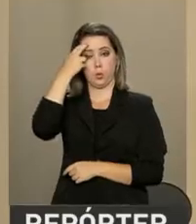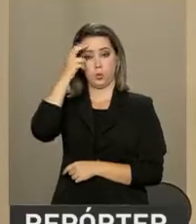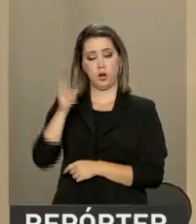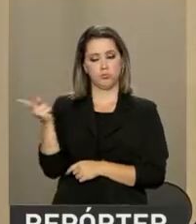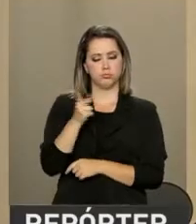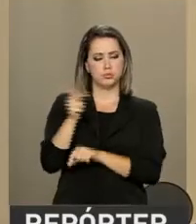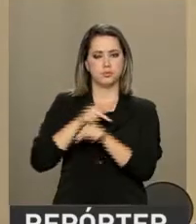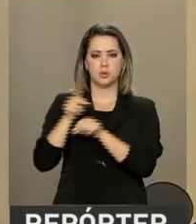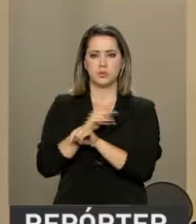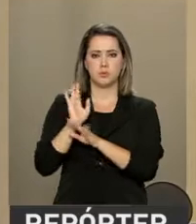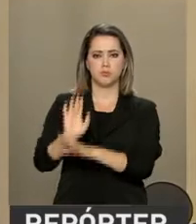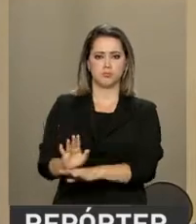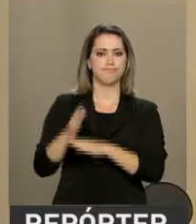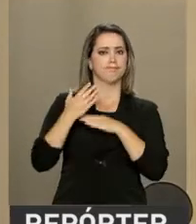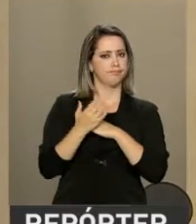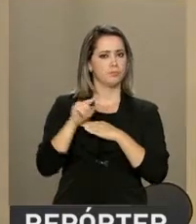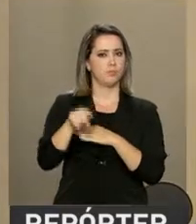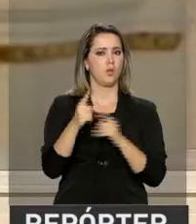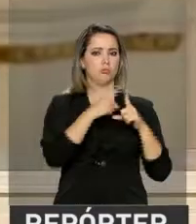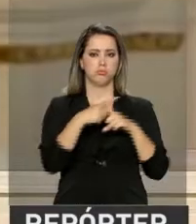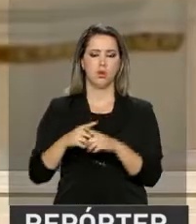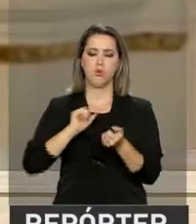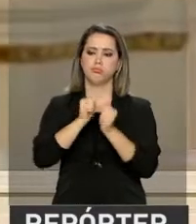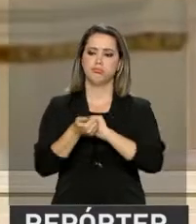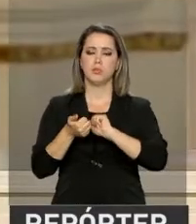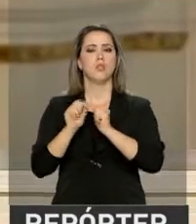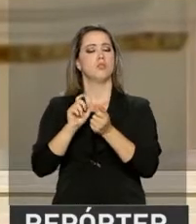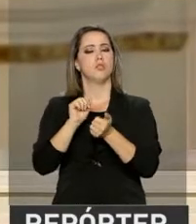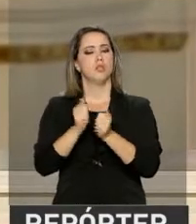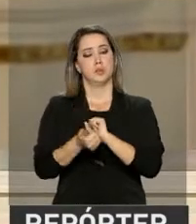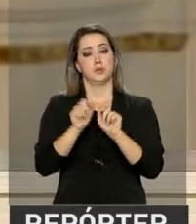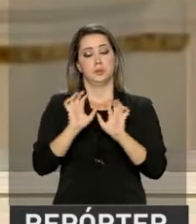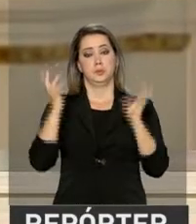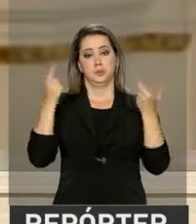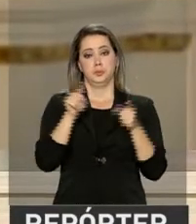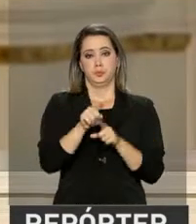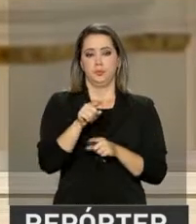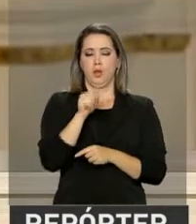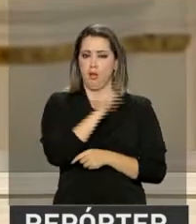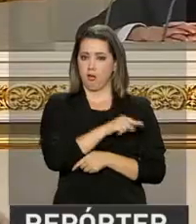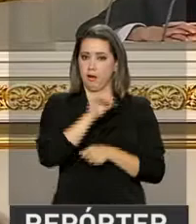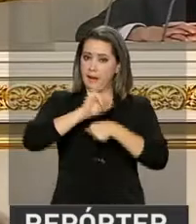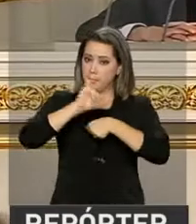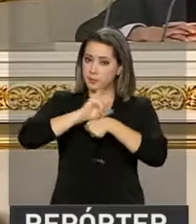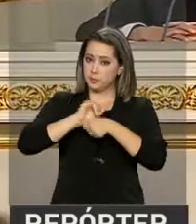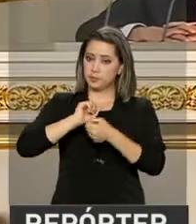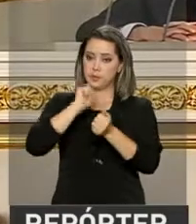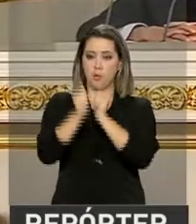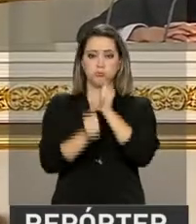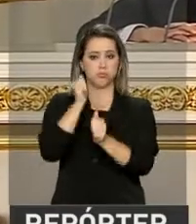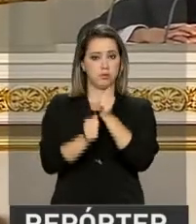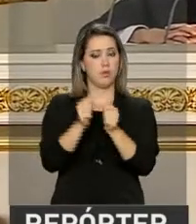a cooperação na organização de grandes eventos esportivos. A Rússia vai sediar a Copa do Mundo de Futebol em 2018 e o